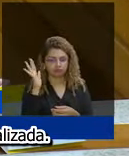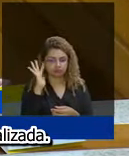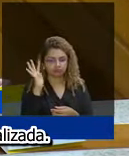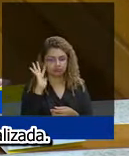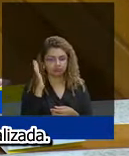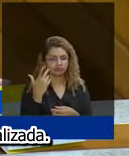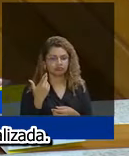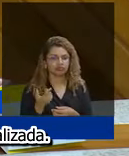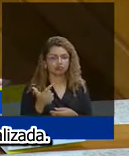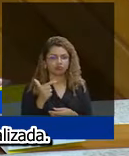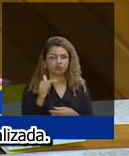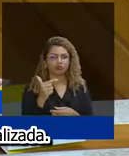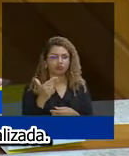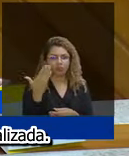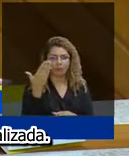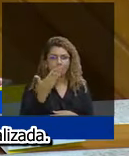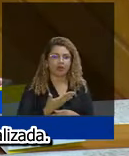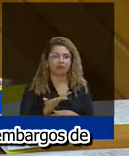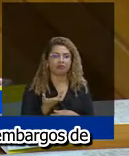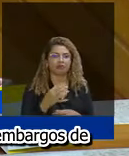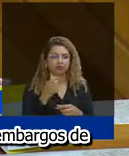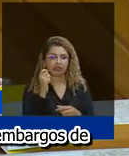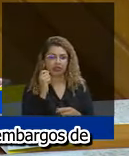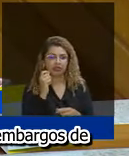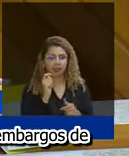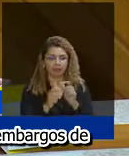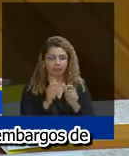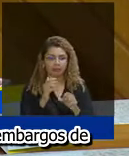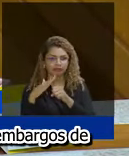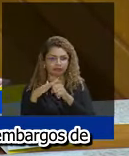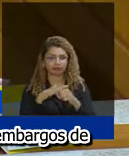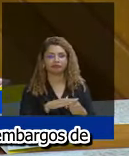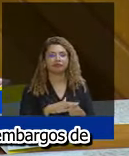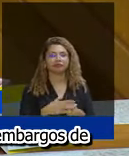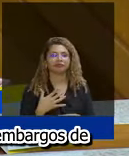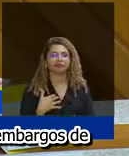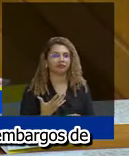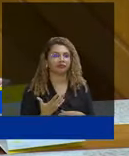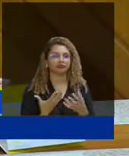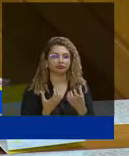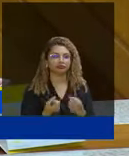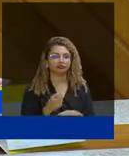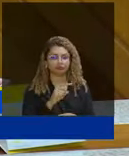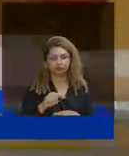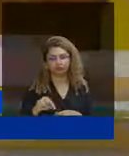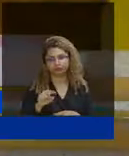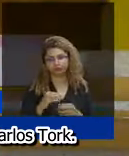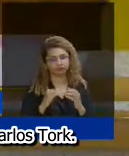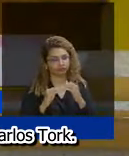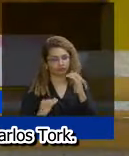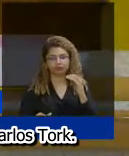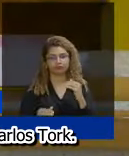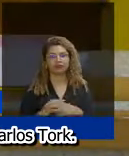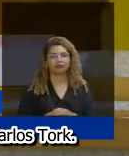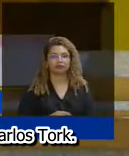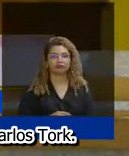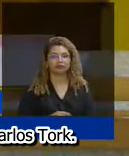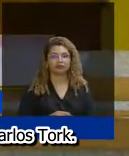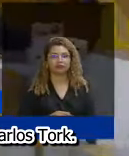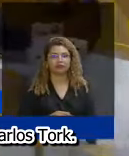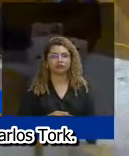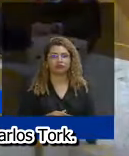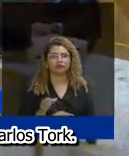ilicitude que mereça reprimenda por essa especializada. Então, ante o exposto, voto pelo não conhecimento dos embargos de declaração. É como voto. Juiz Rivaldo